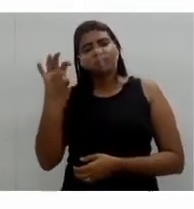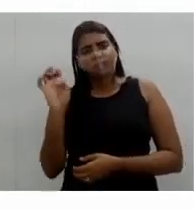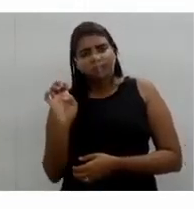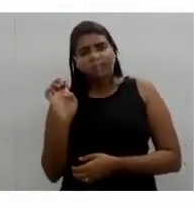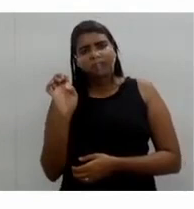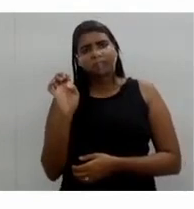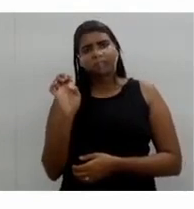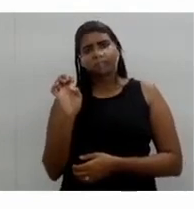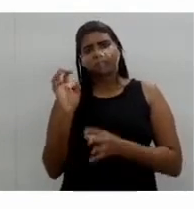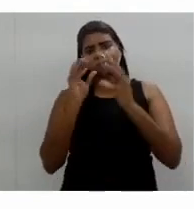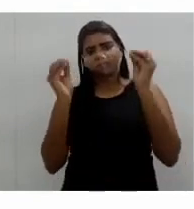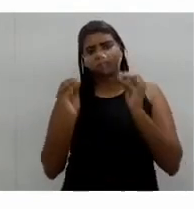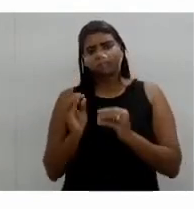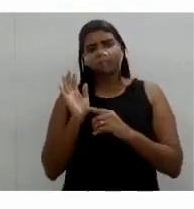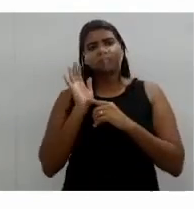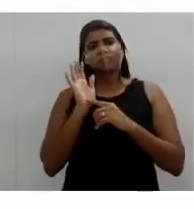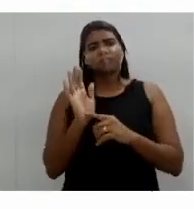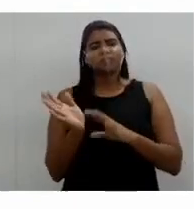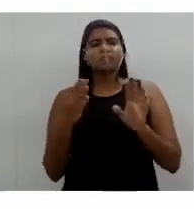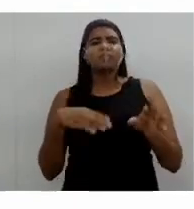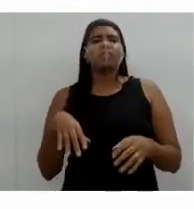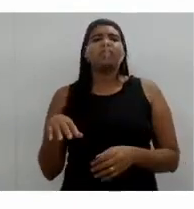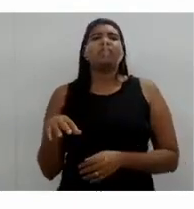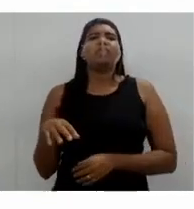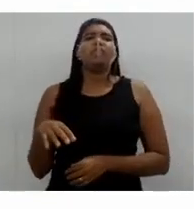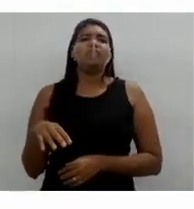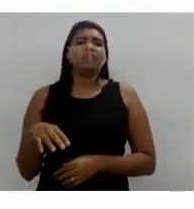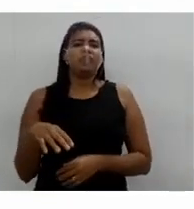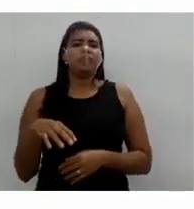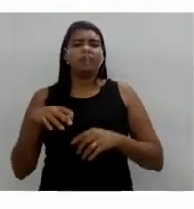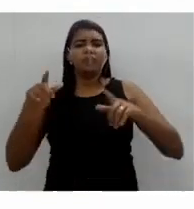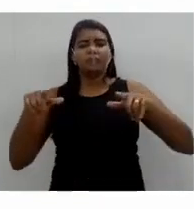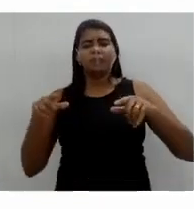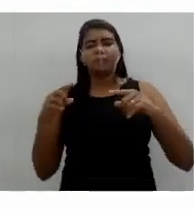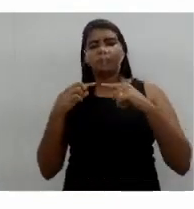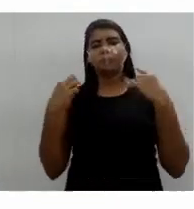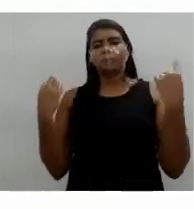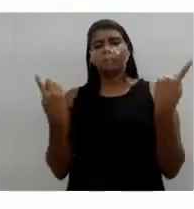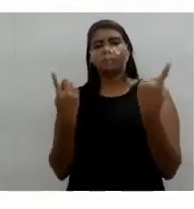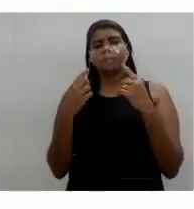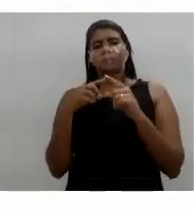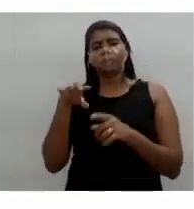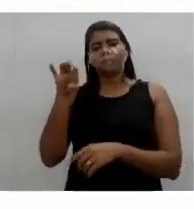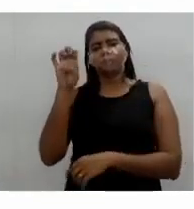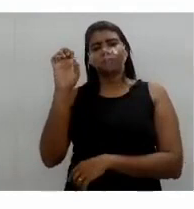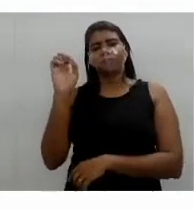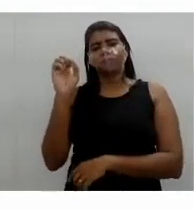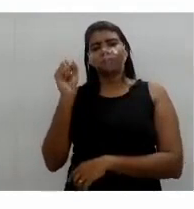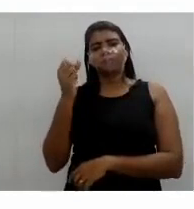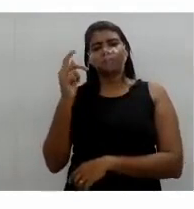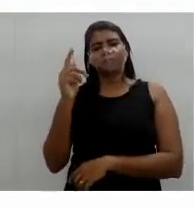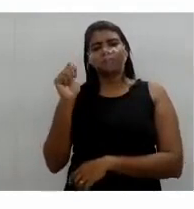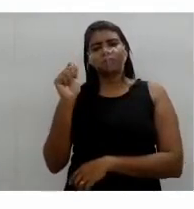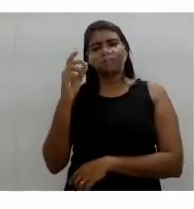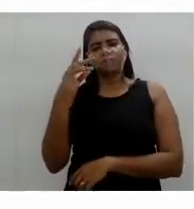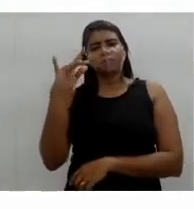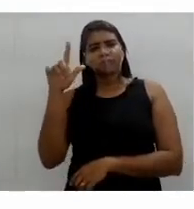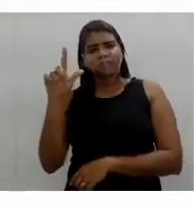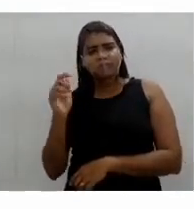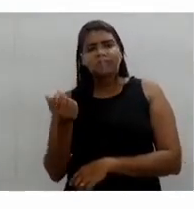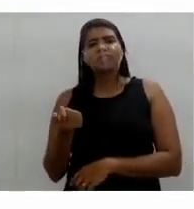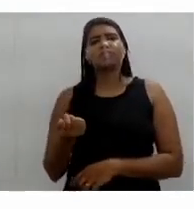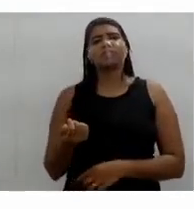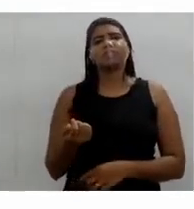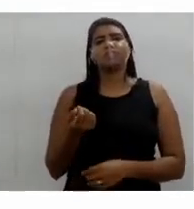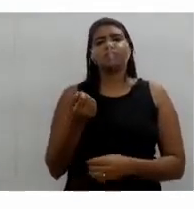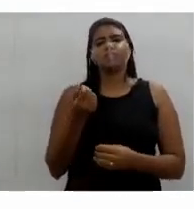para vocês uma sonda espacial que é veicular, a sonda espacial Spirit, que foi um veículo de